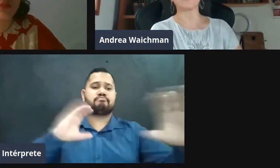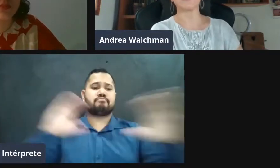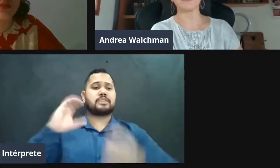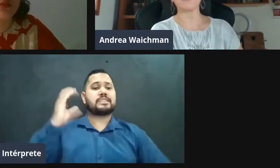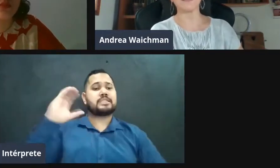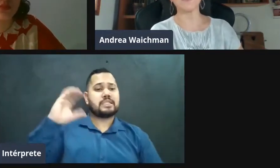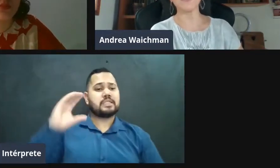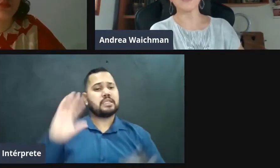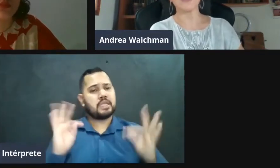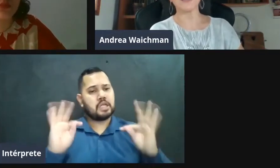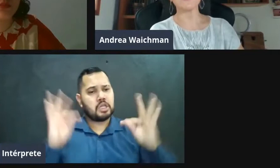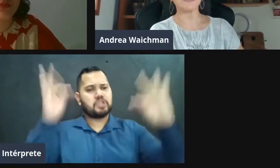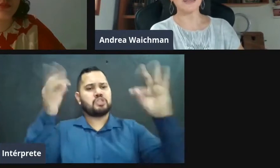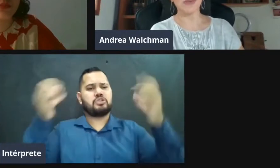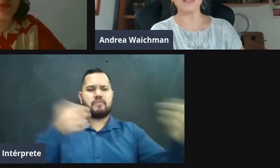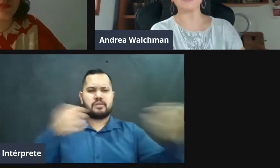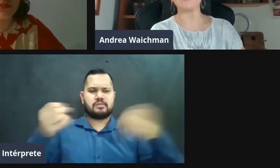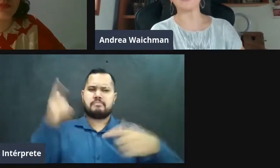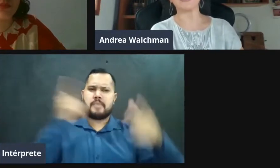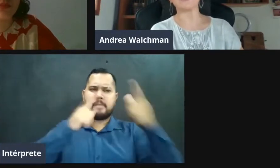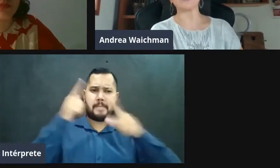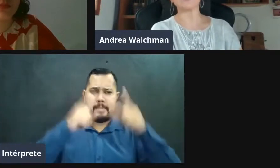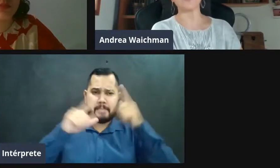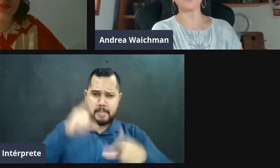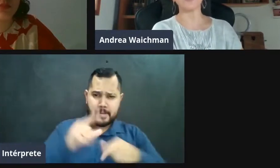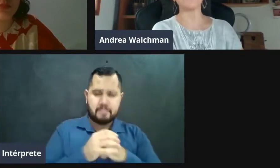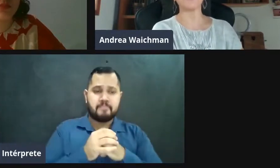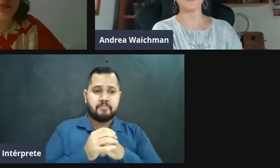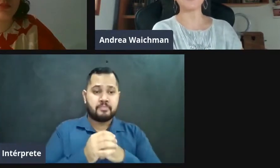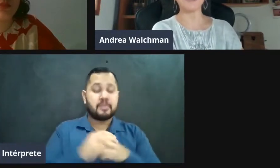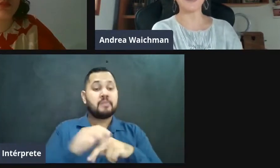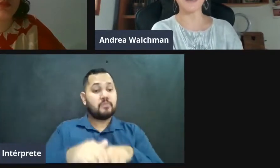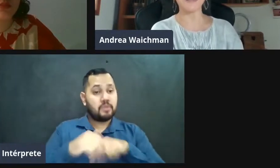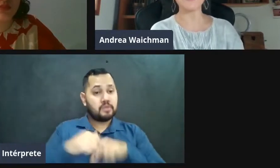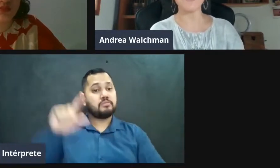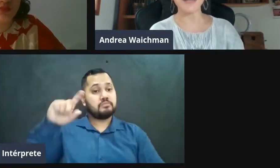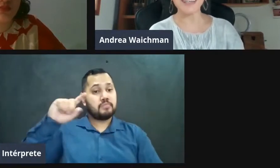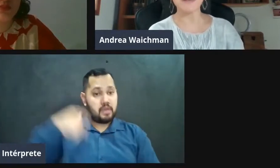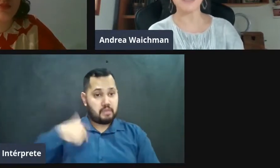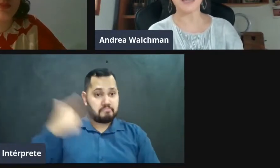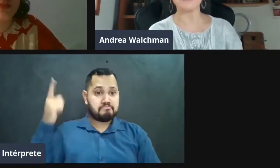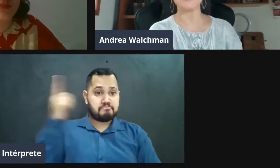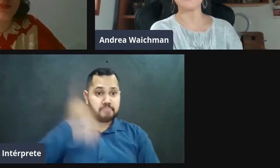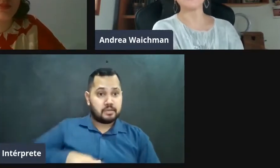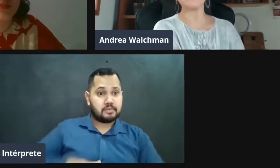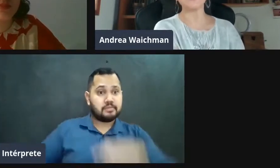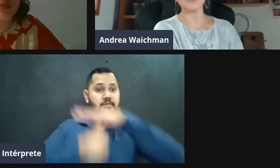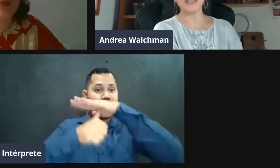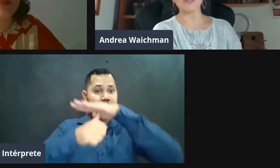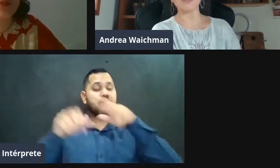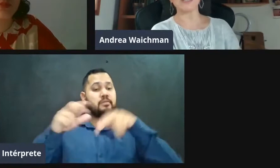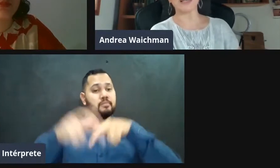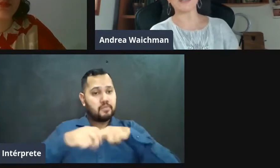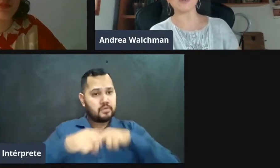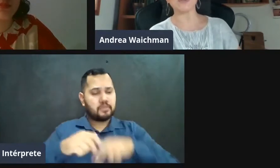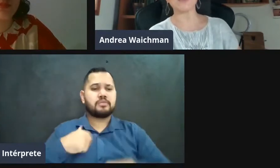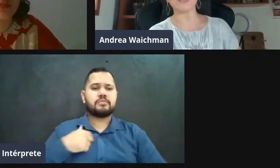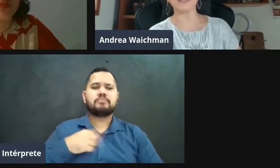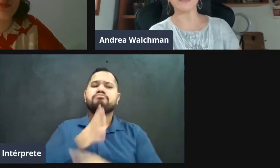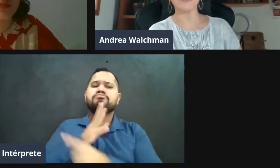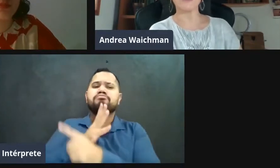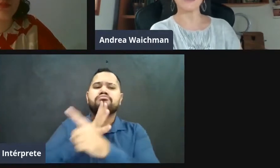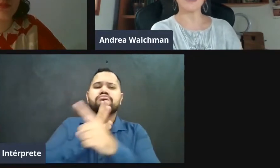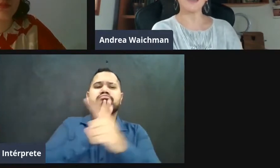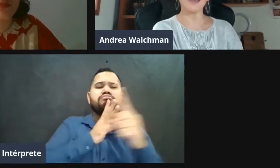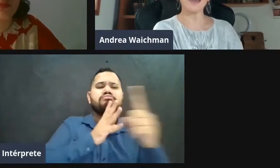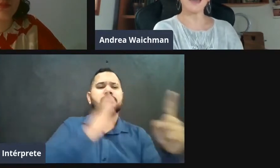ensino. Então, certamente, se eleita gestora, eu ativarei essa minha rede de contatos e de relações,